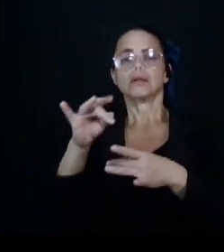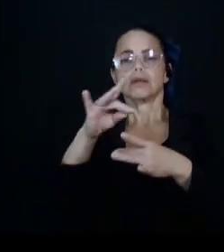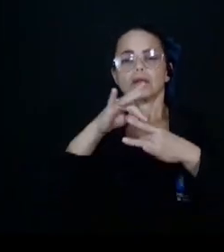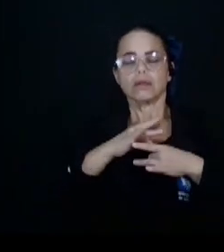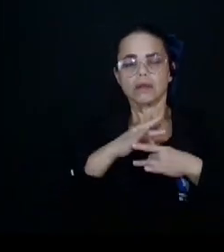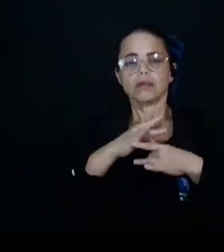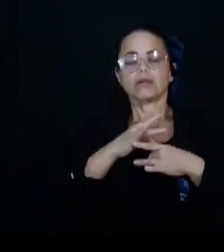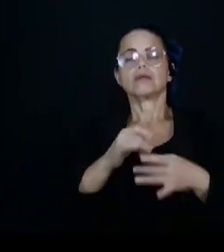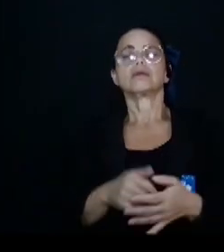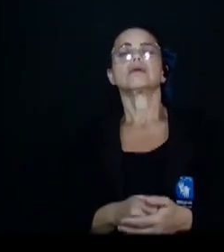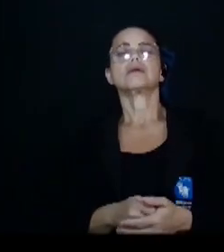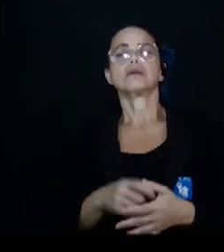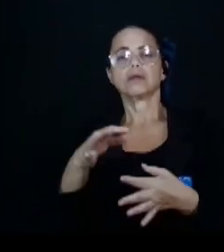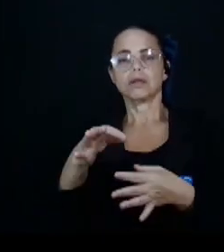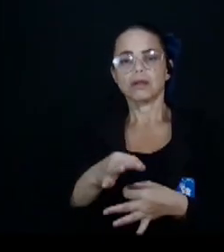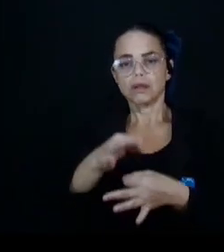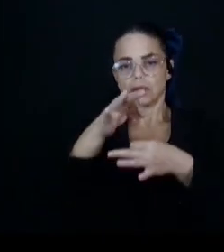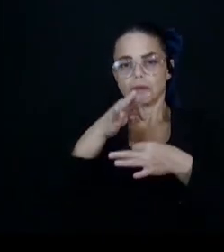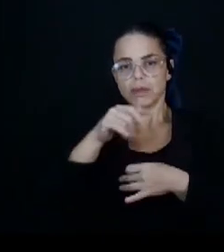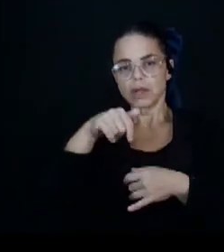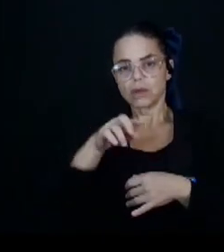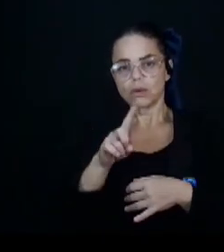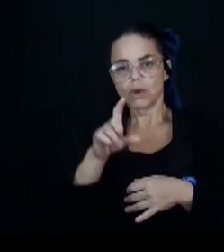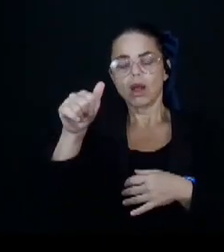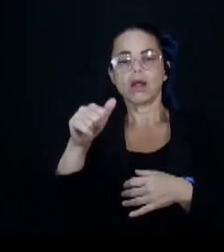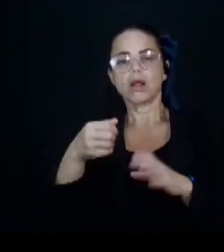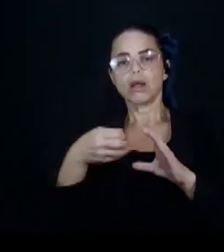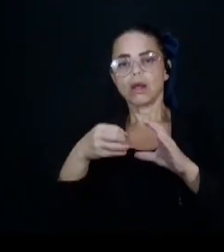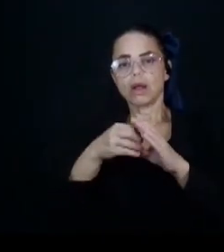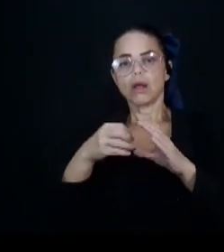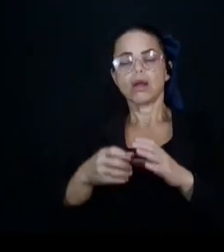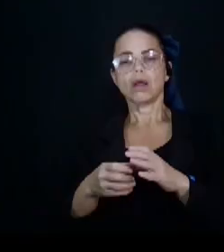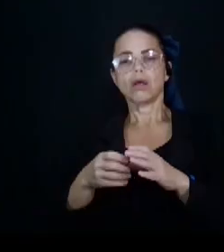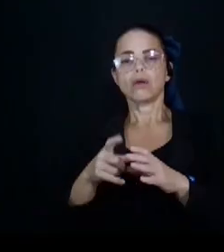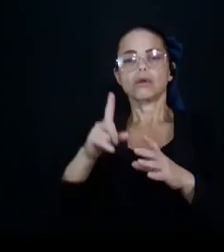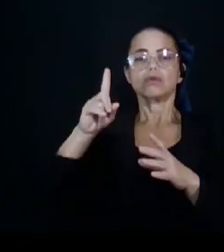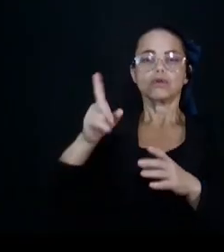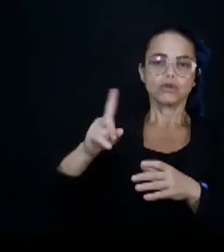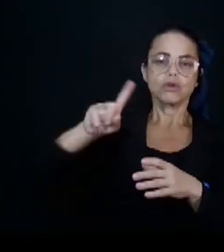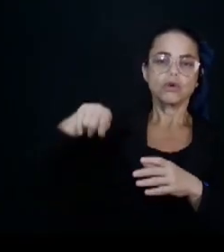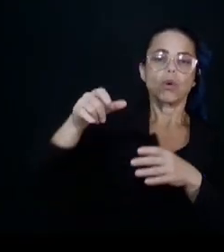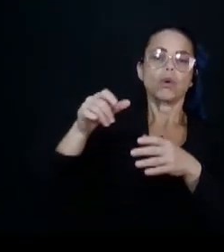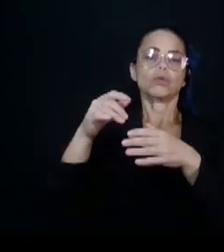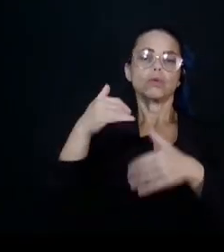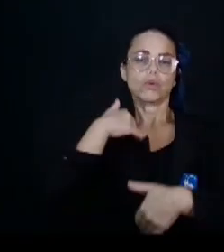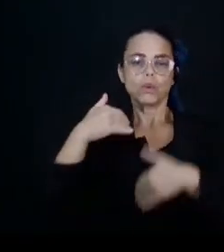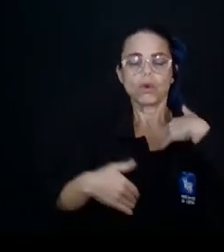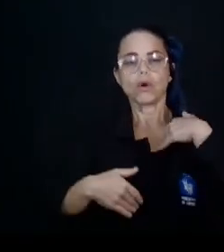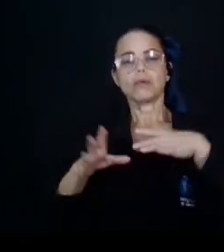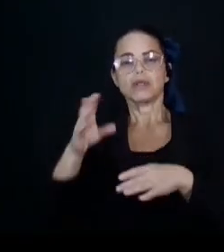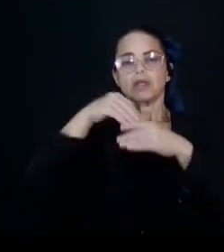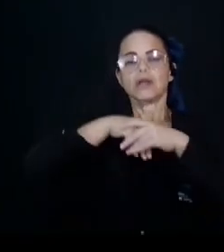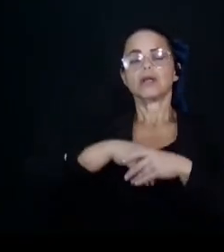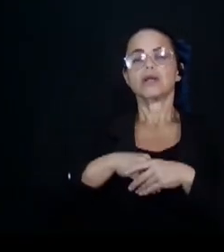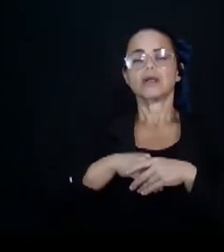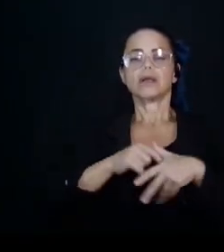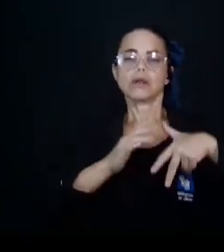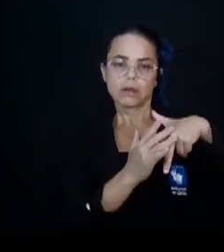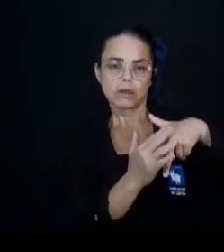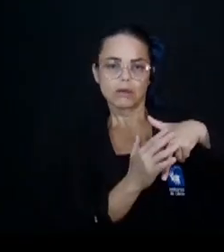que o transplante é uma célula de outro organismo no seu organismo, né? Então, o paciente ele fica em esquema